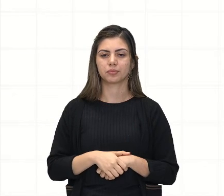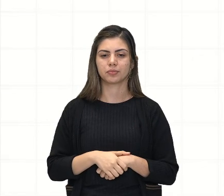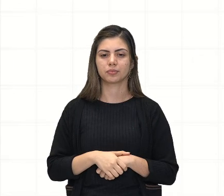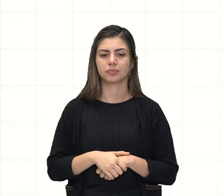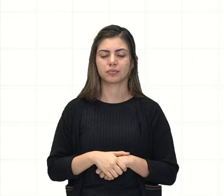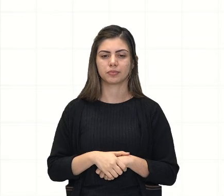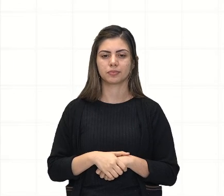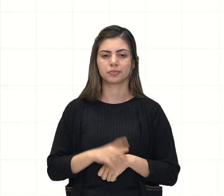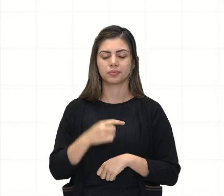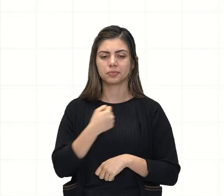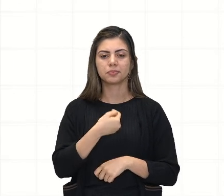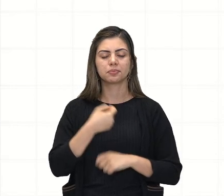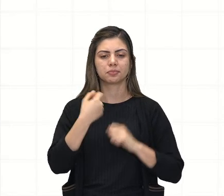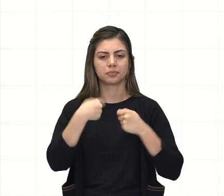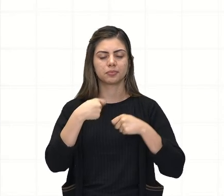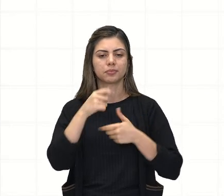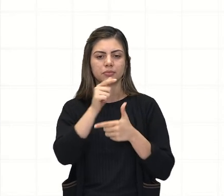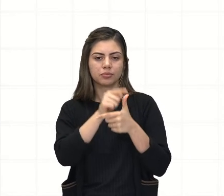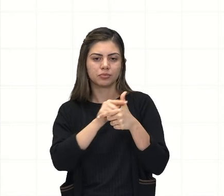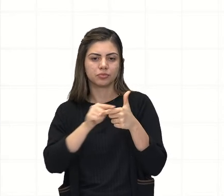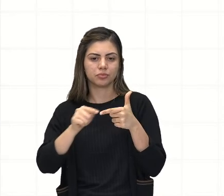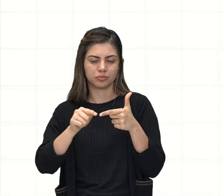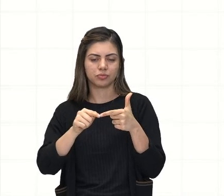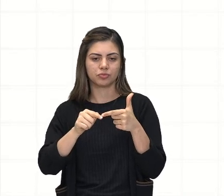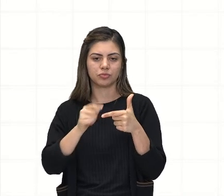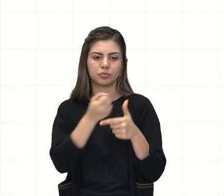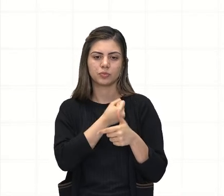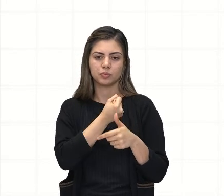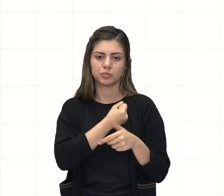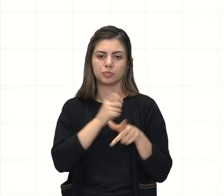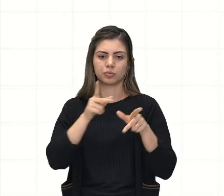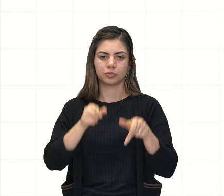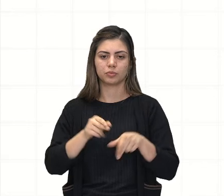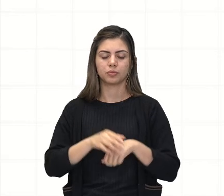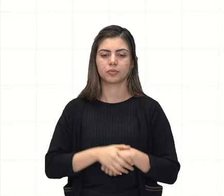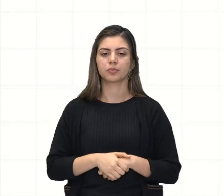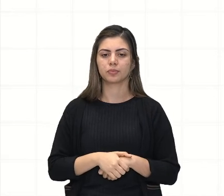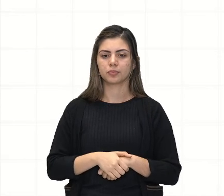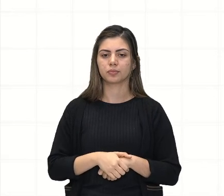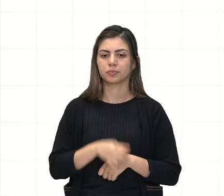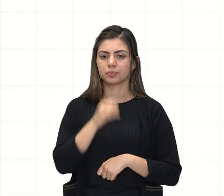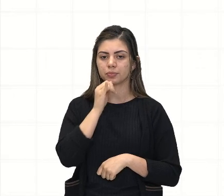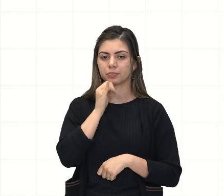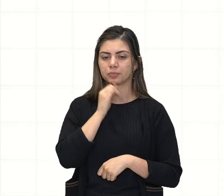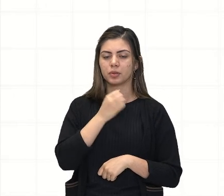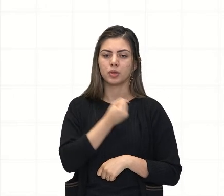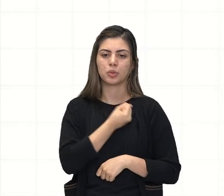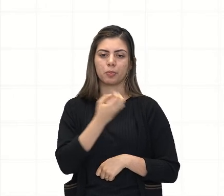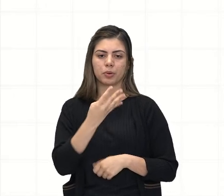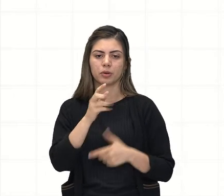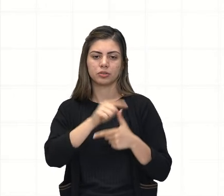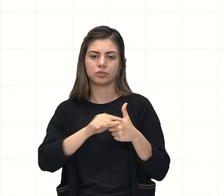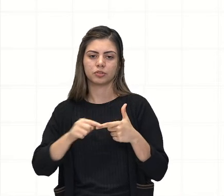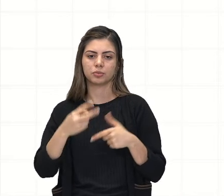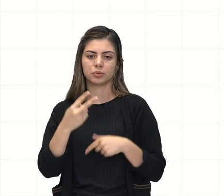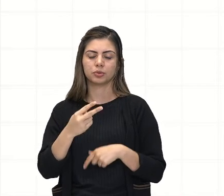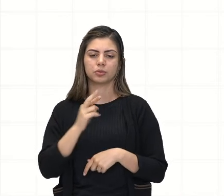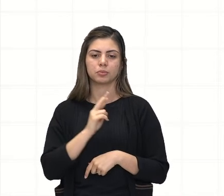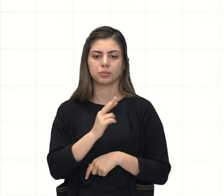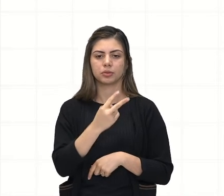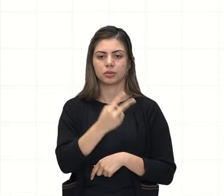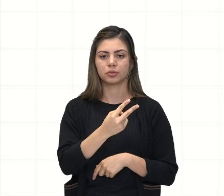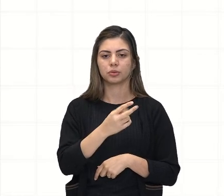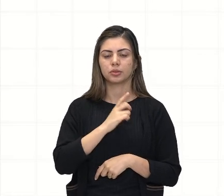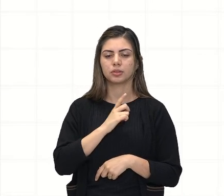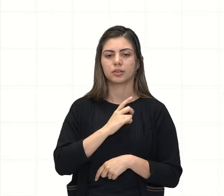que simplificar a fração, né? Então, nós temos aqui o 4. 4 dividido por 2 é 2, né? Que multiplica,